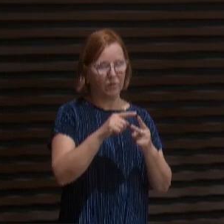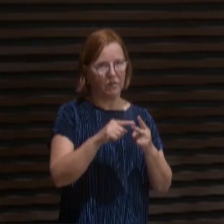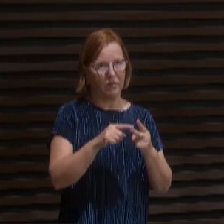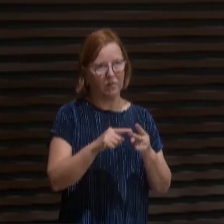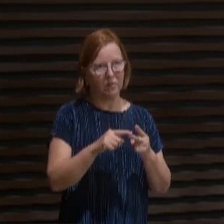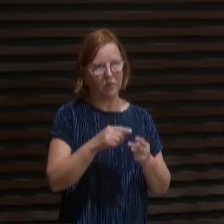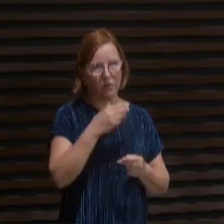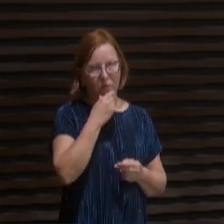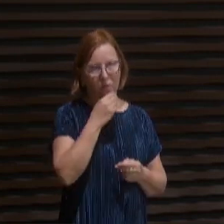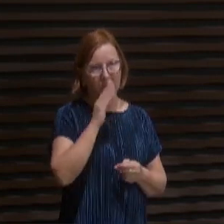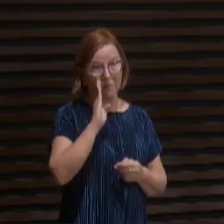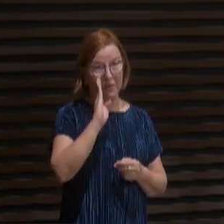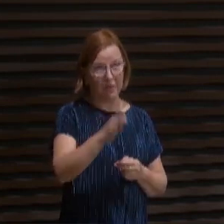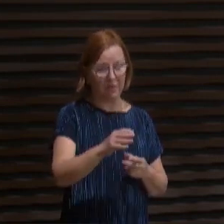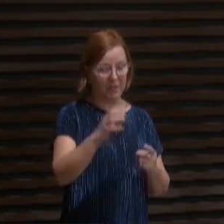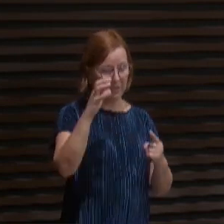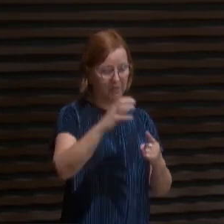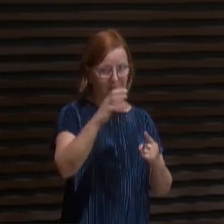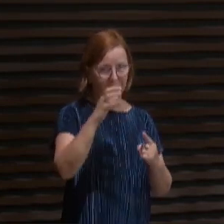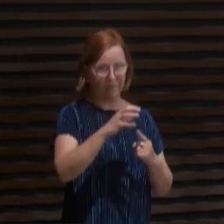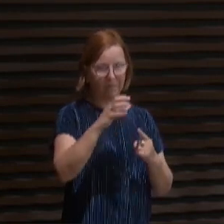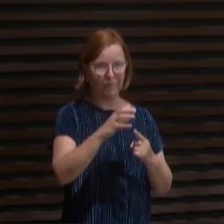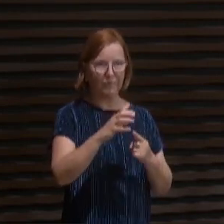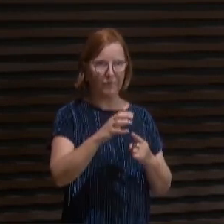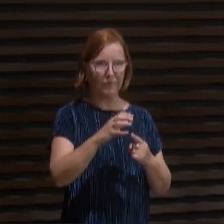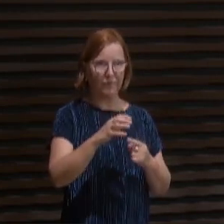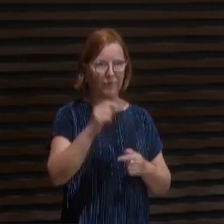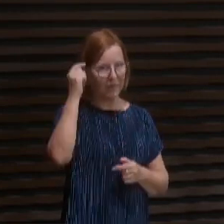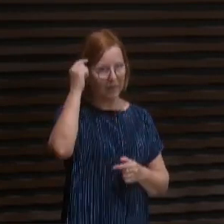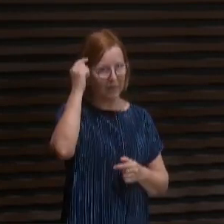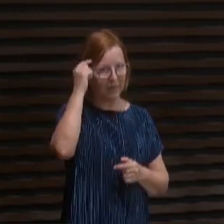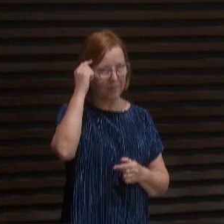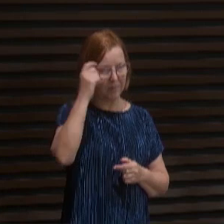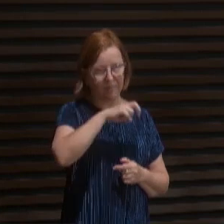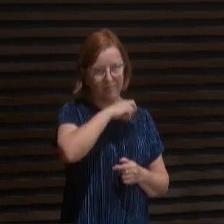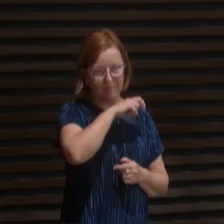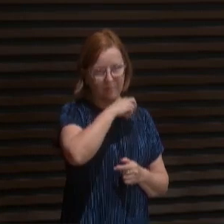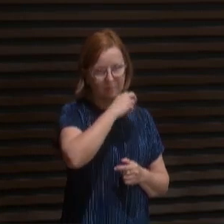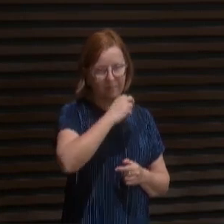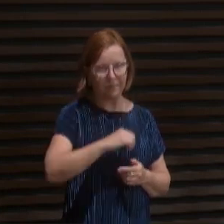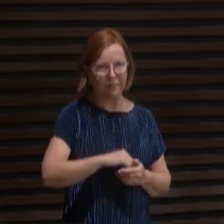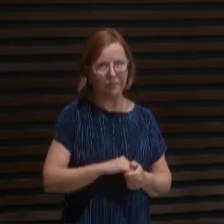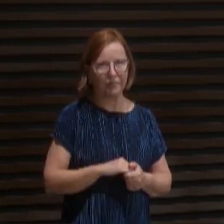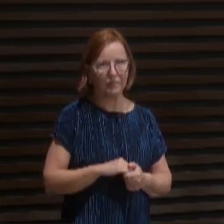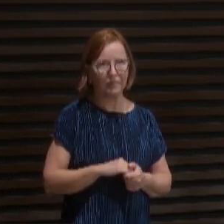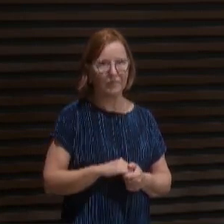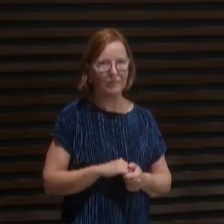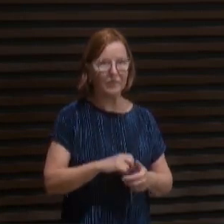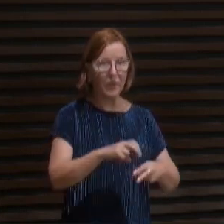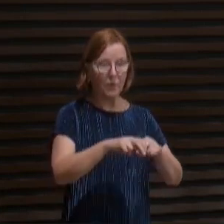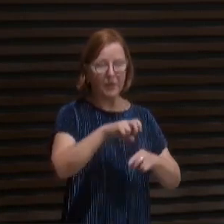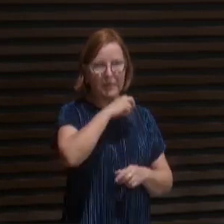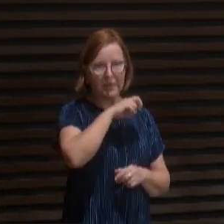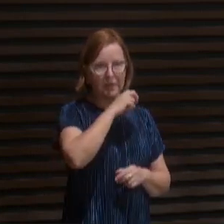os principais influenciadores da mentalidade da serpente. Por isso que a serpente